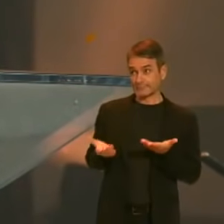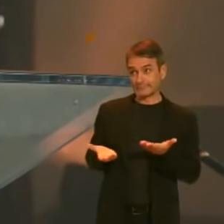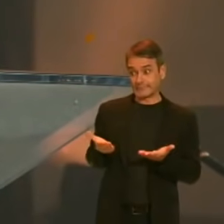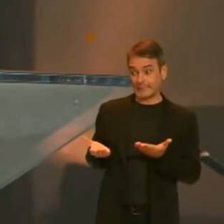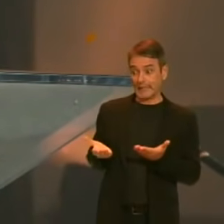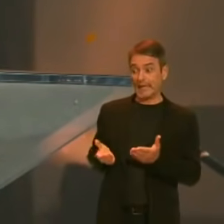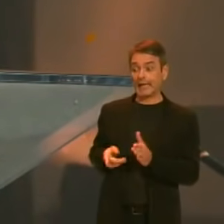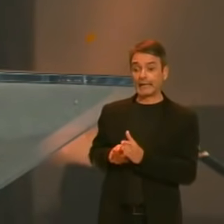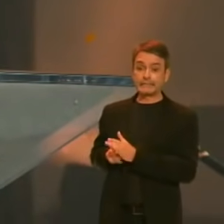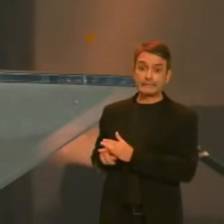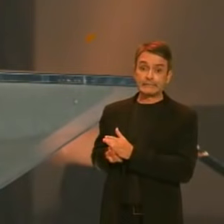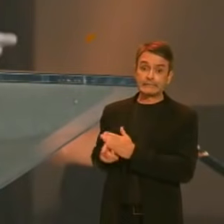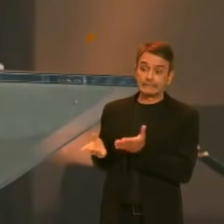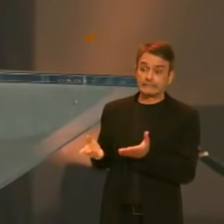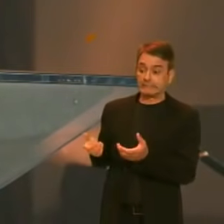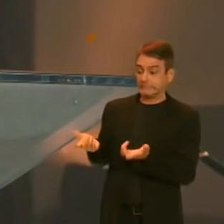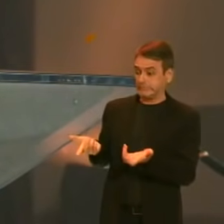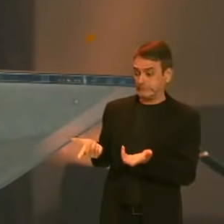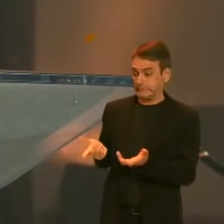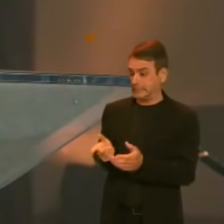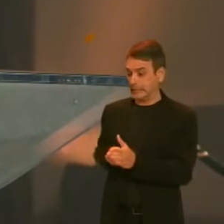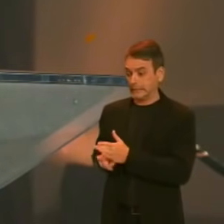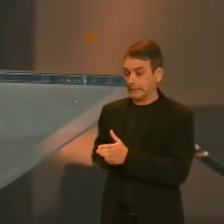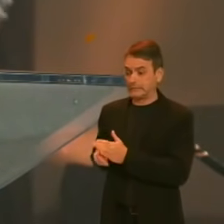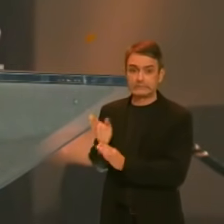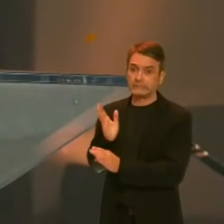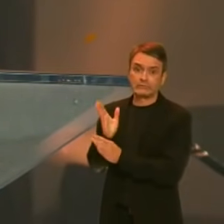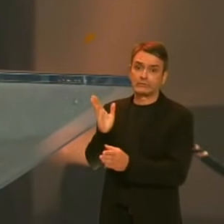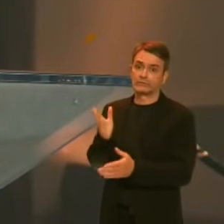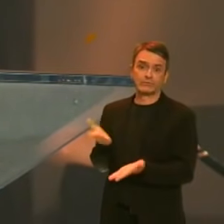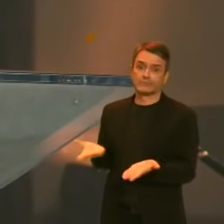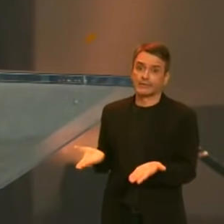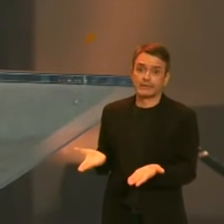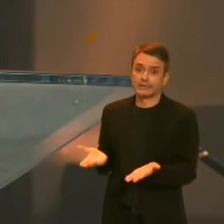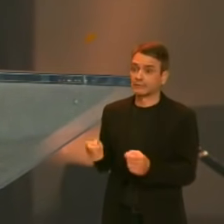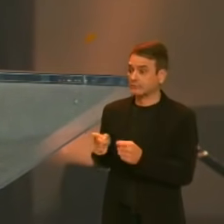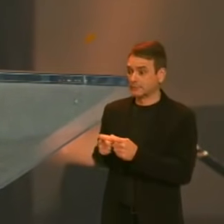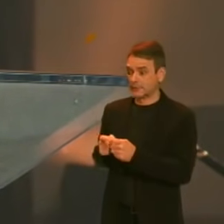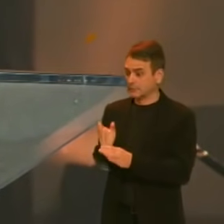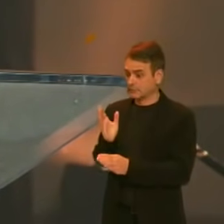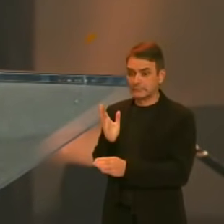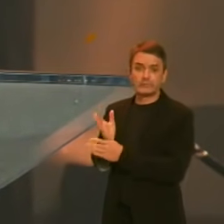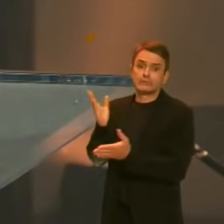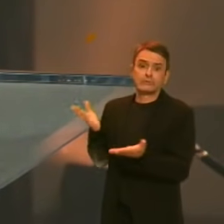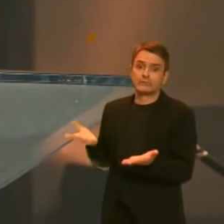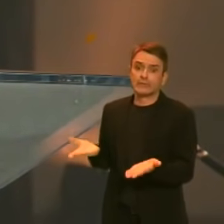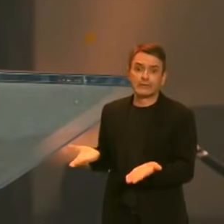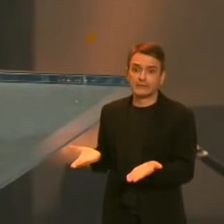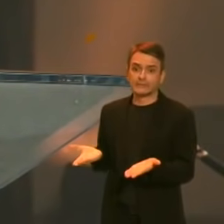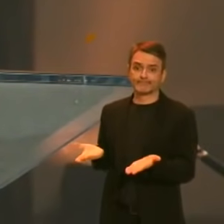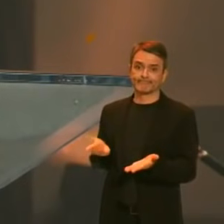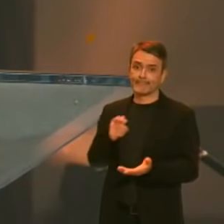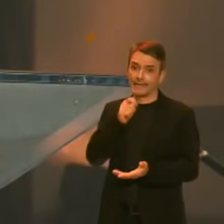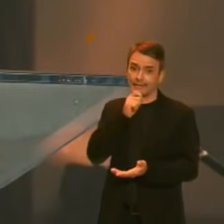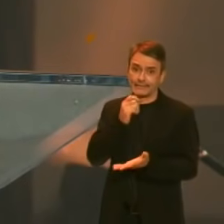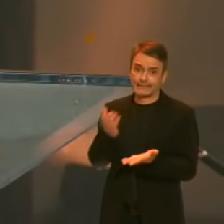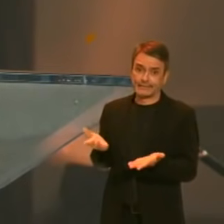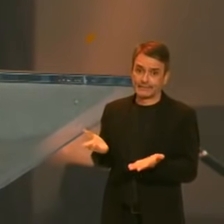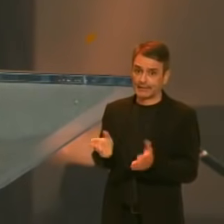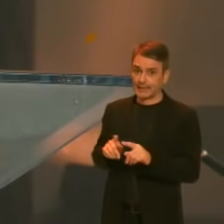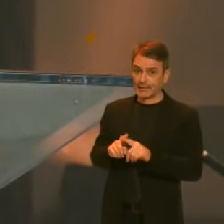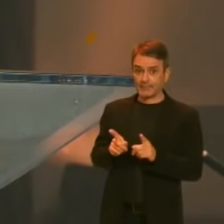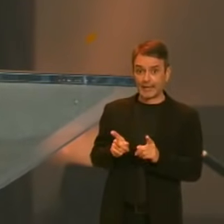é a enfermidade, qual é o diagnóstico, os médicos não têm esse diagnóstico, mas a gente pode ver